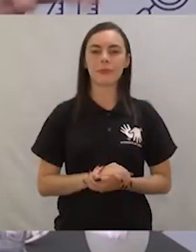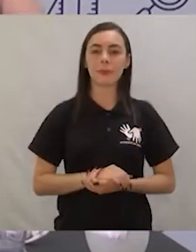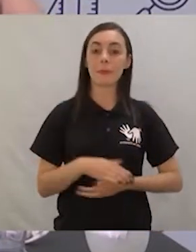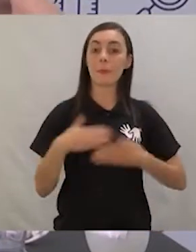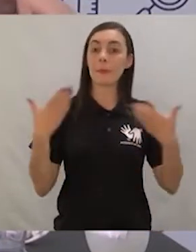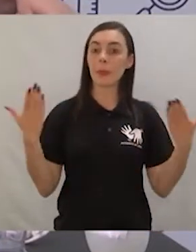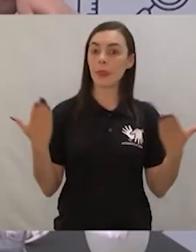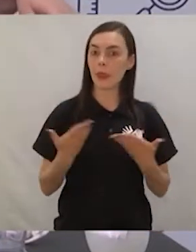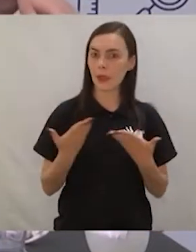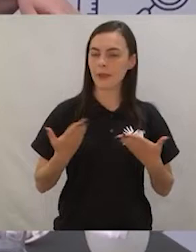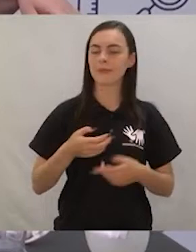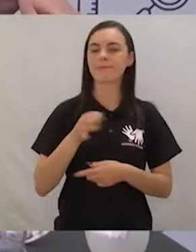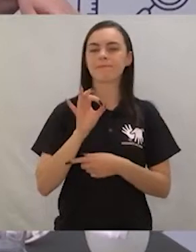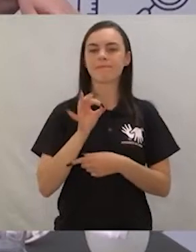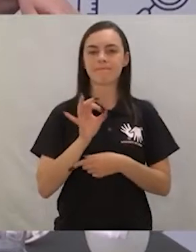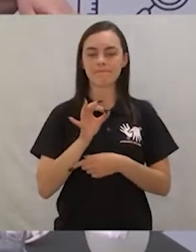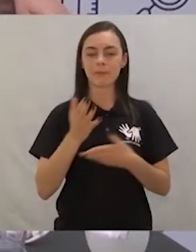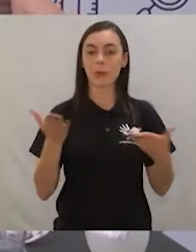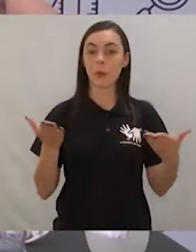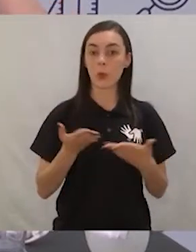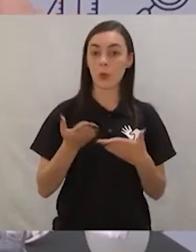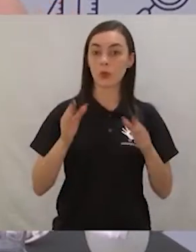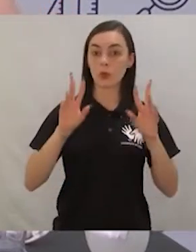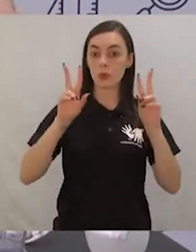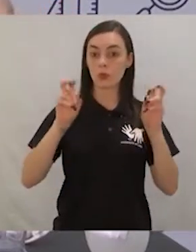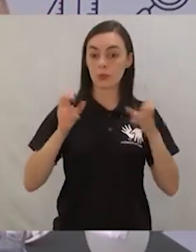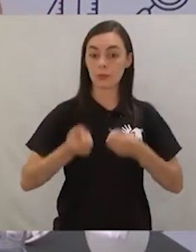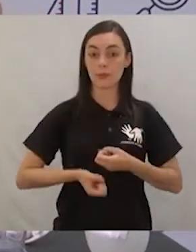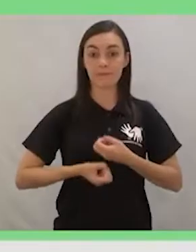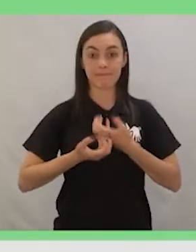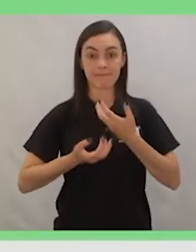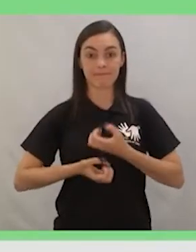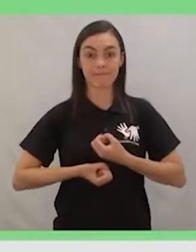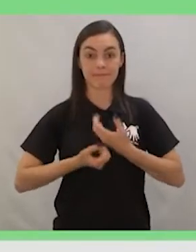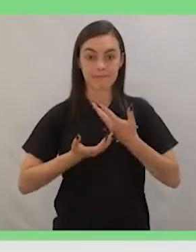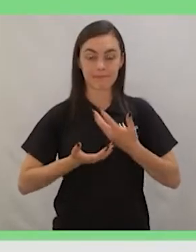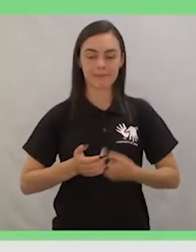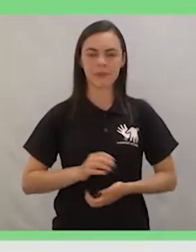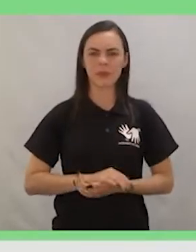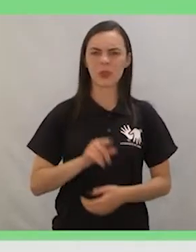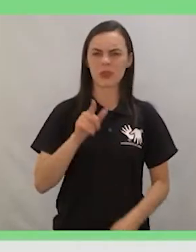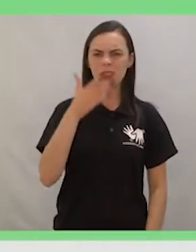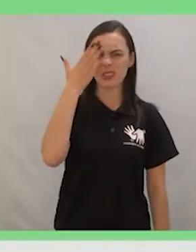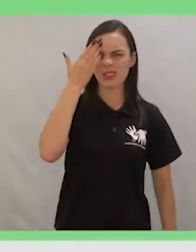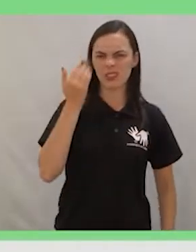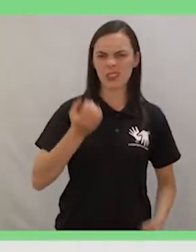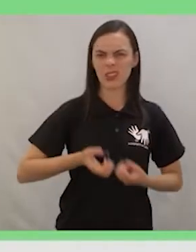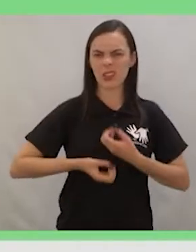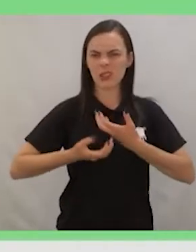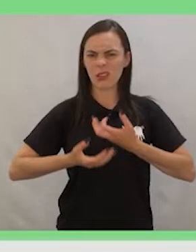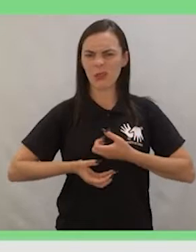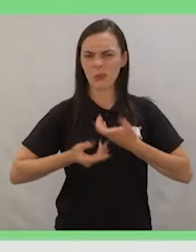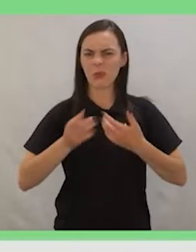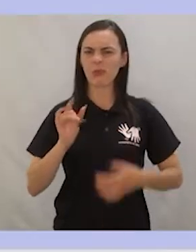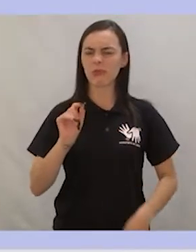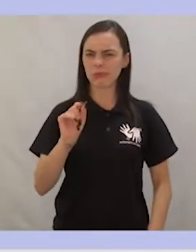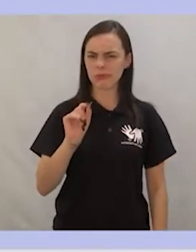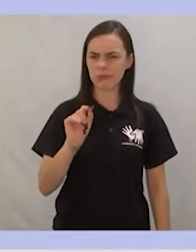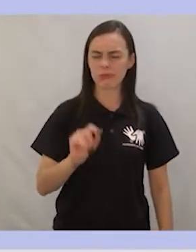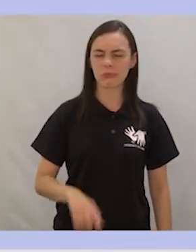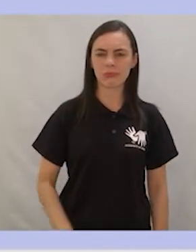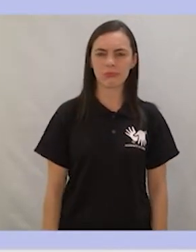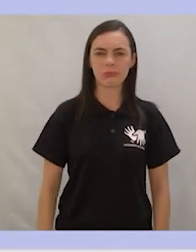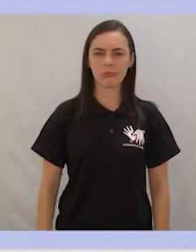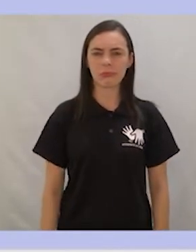ok? E hoje, isso mesmo, hoje nós vamos estar falando sobre poesia. Você sabe o que é